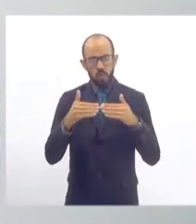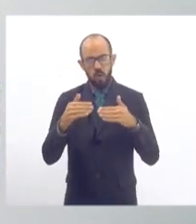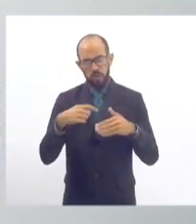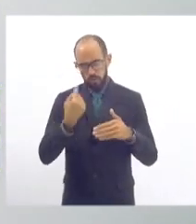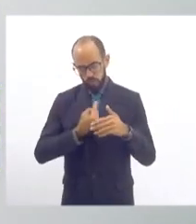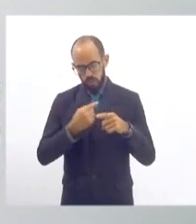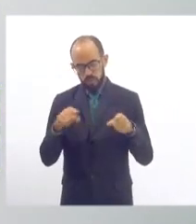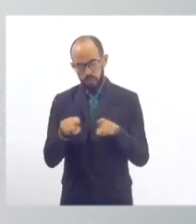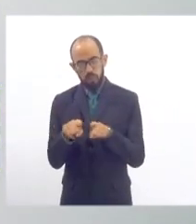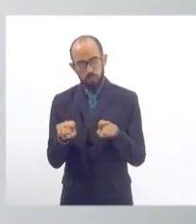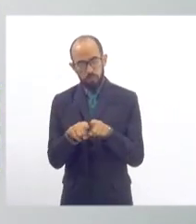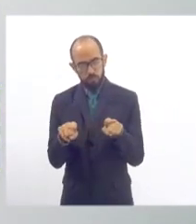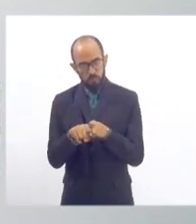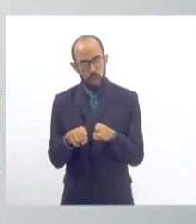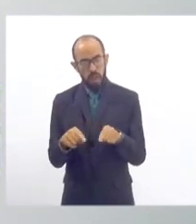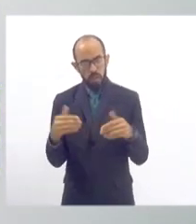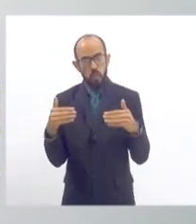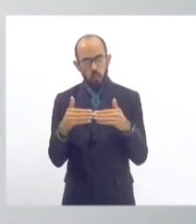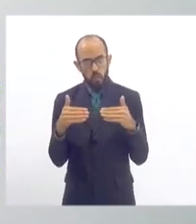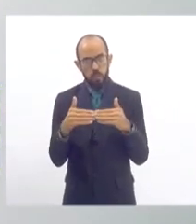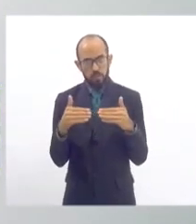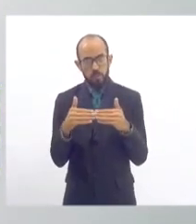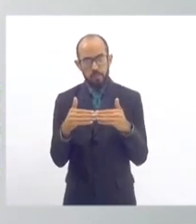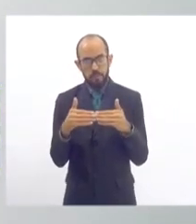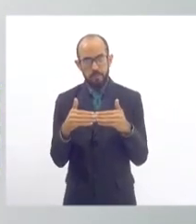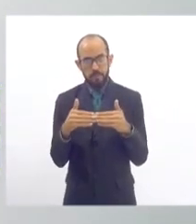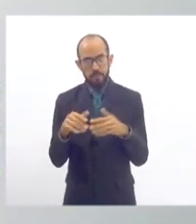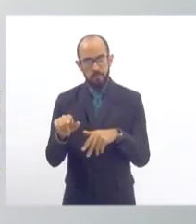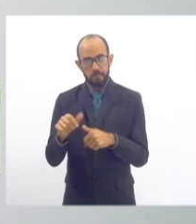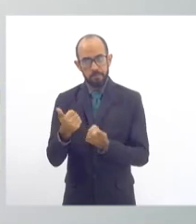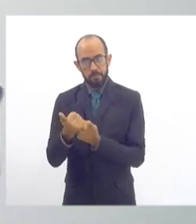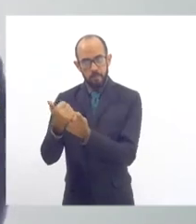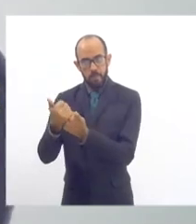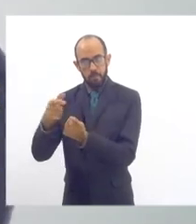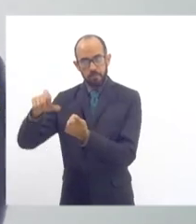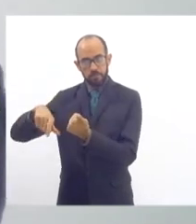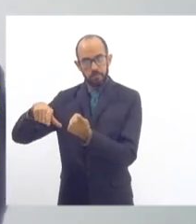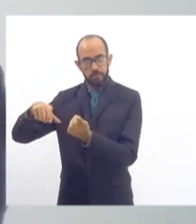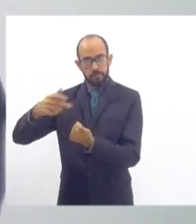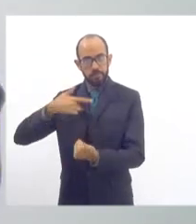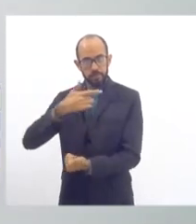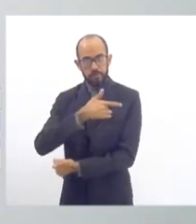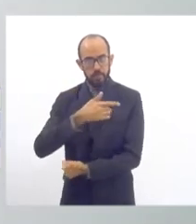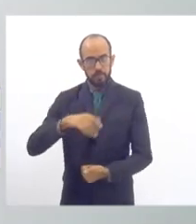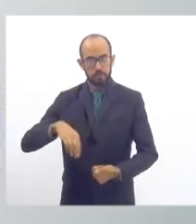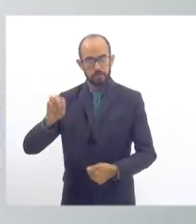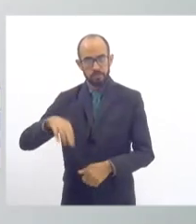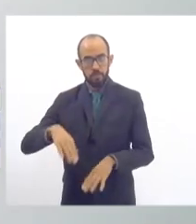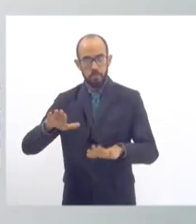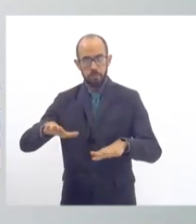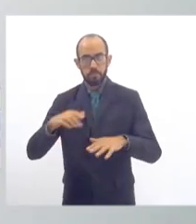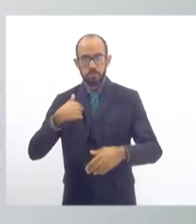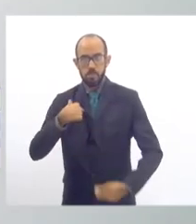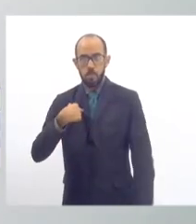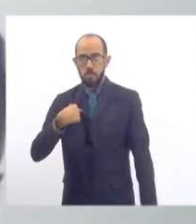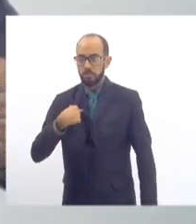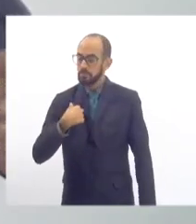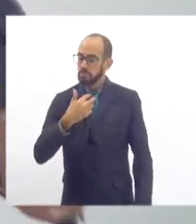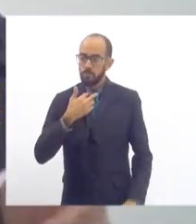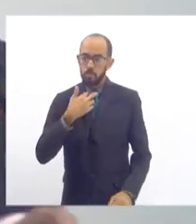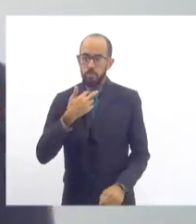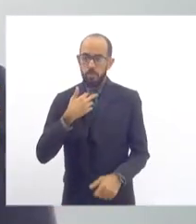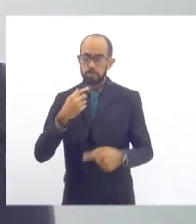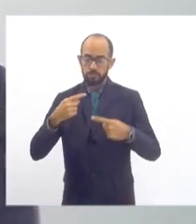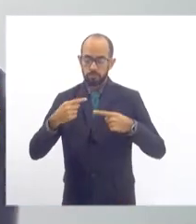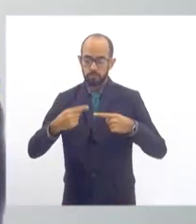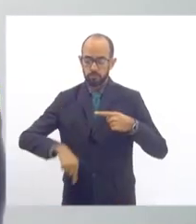favoráveis à extensão do auxílio saúde para os inativos. Agora, eu não posso, enquanto gestor, e contra